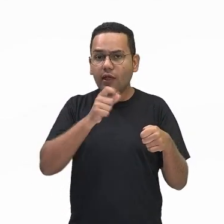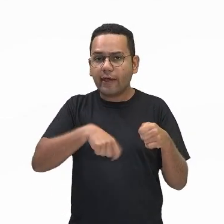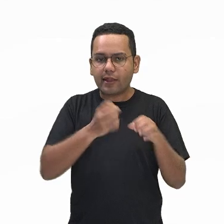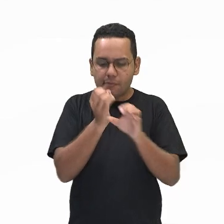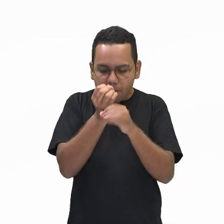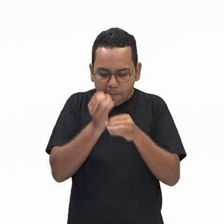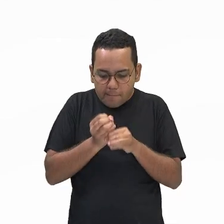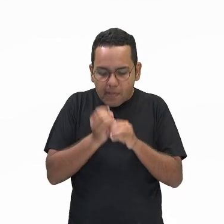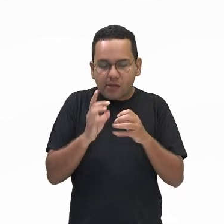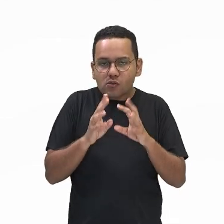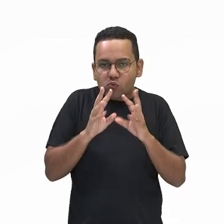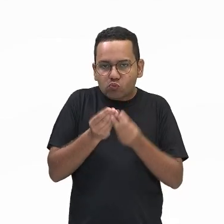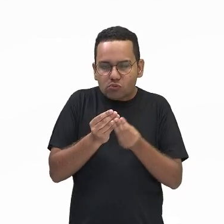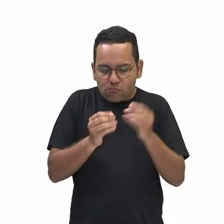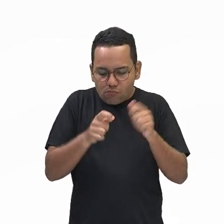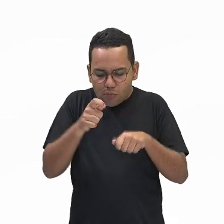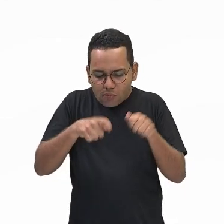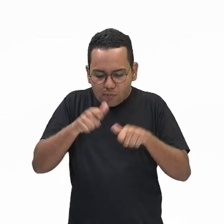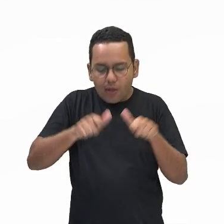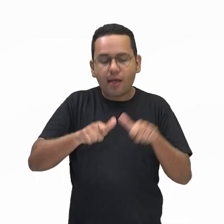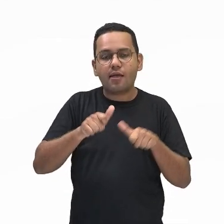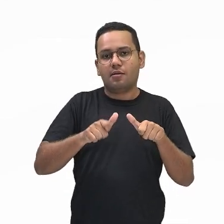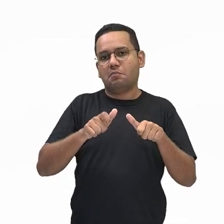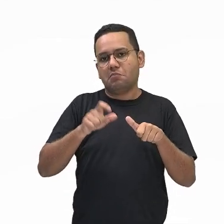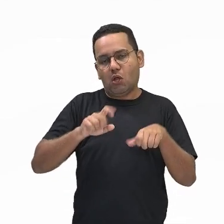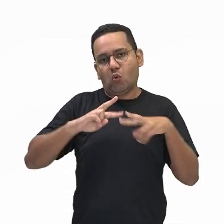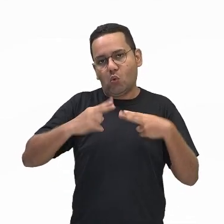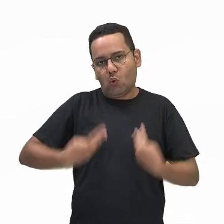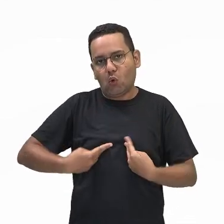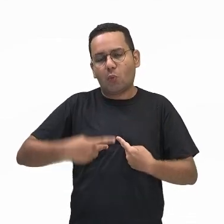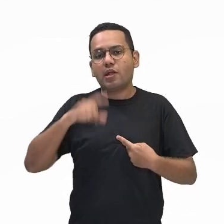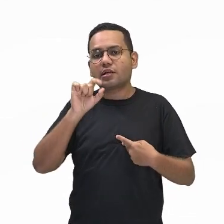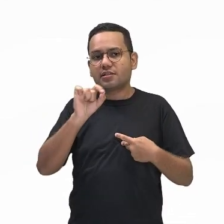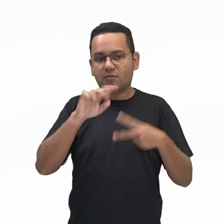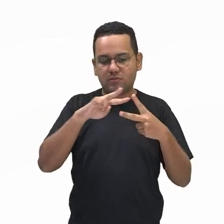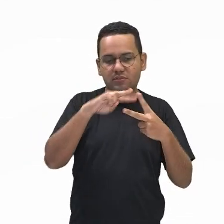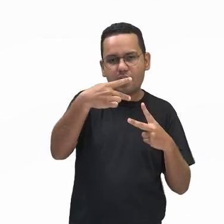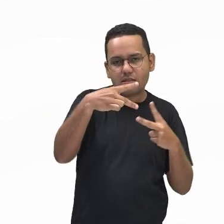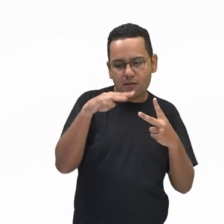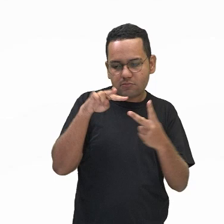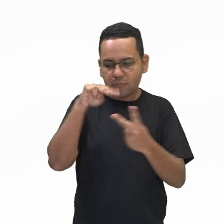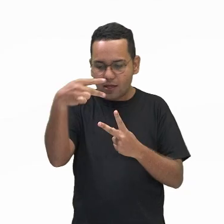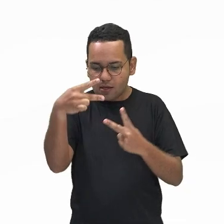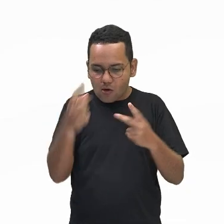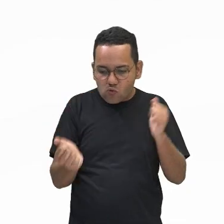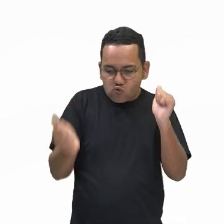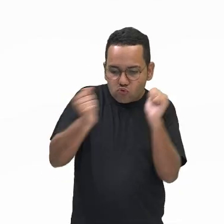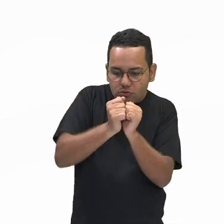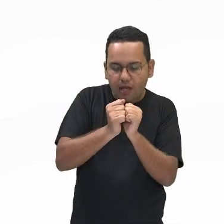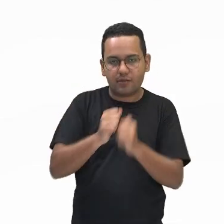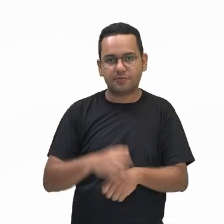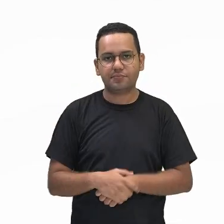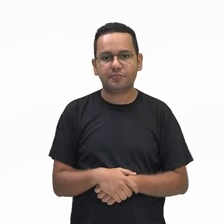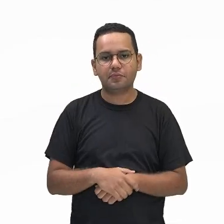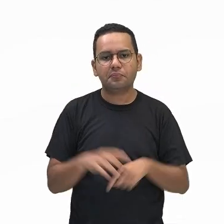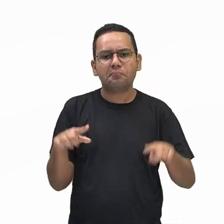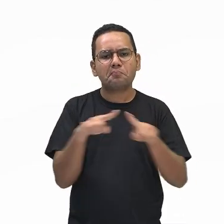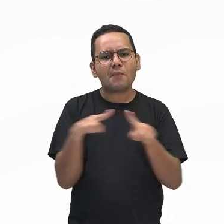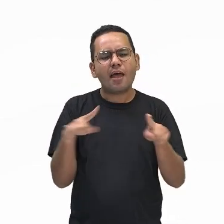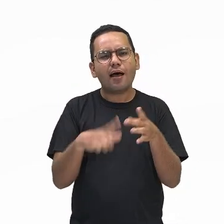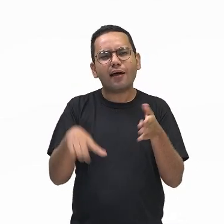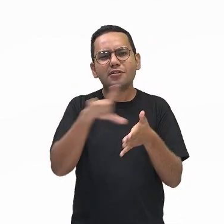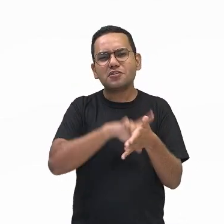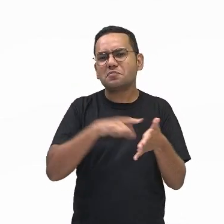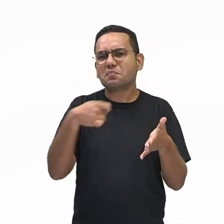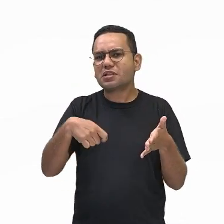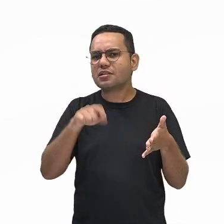atualmente através da técnica do DNA recombinante, porque antes era utilizado, era preciso extrair insulina de